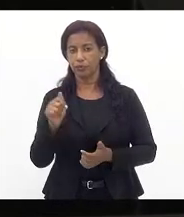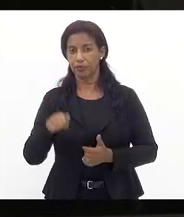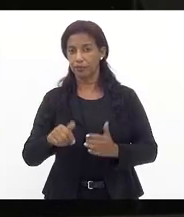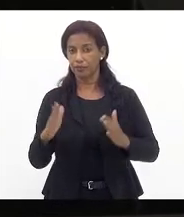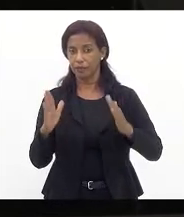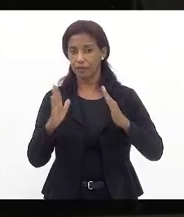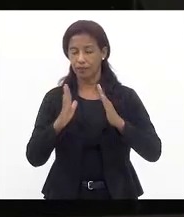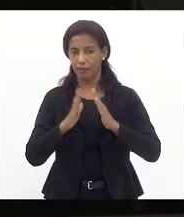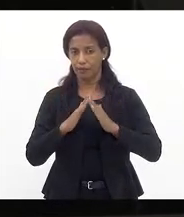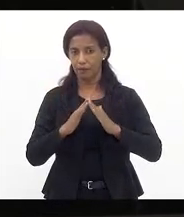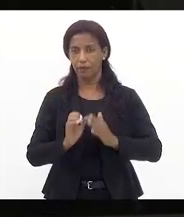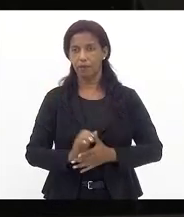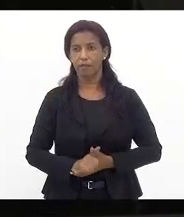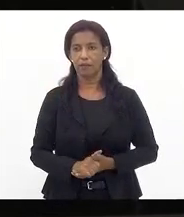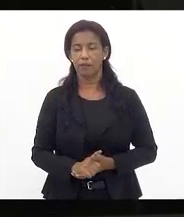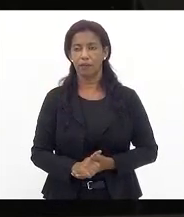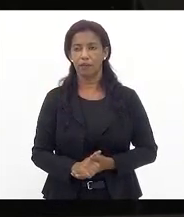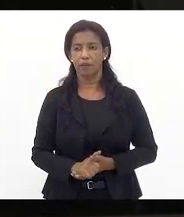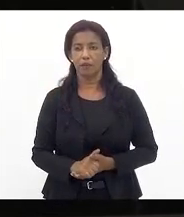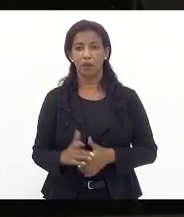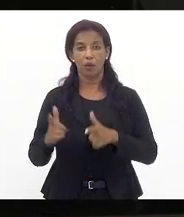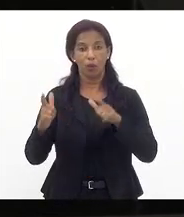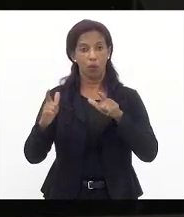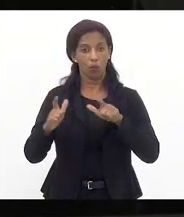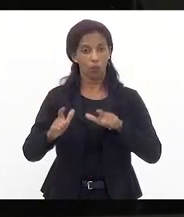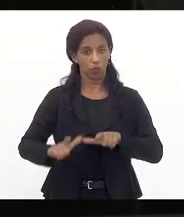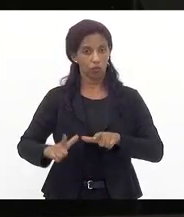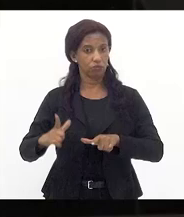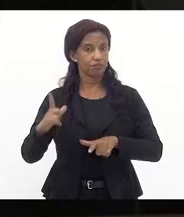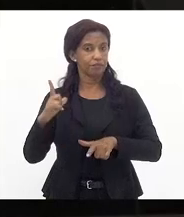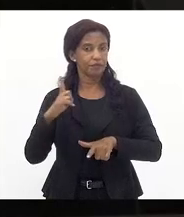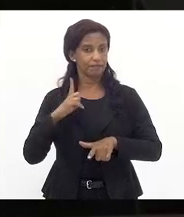uma casa onde prima